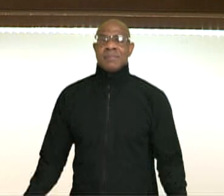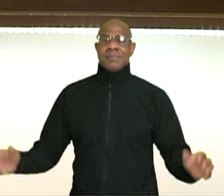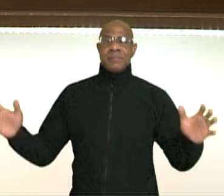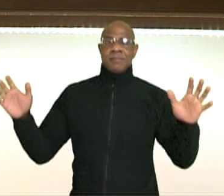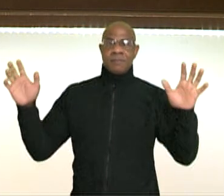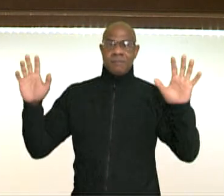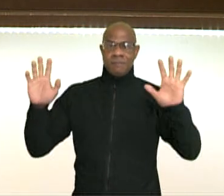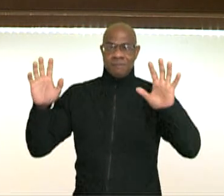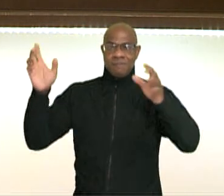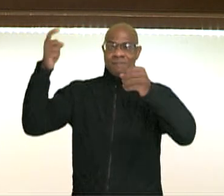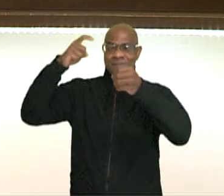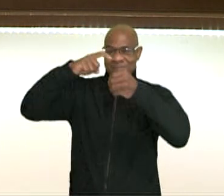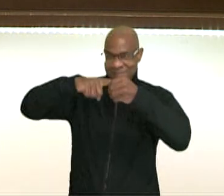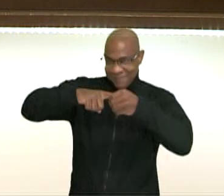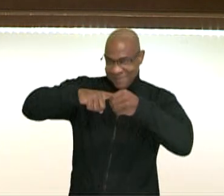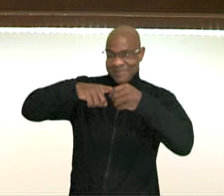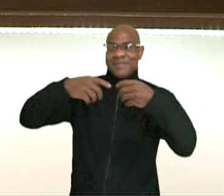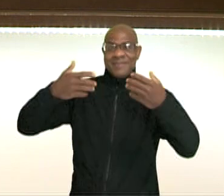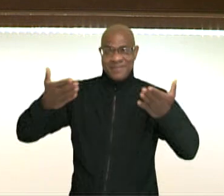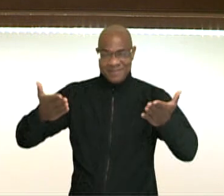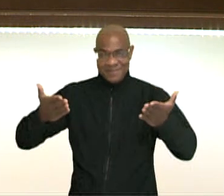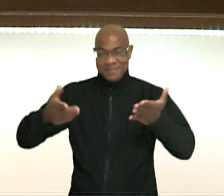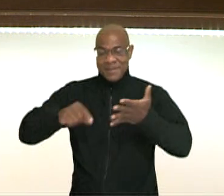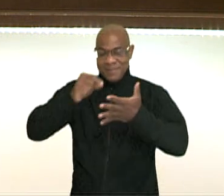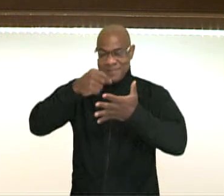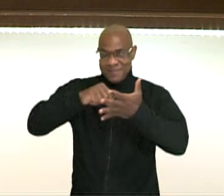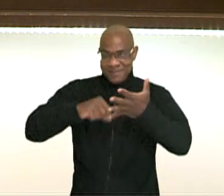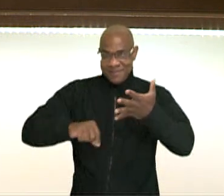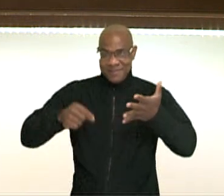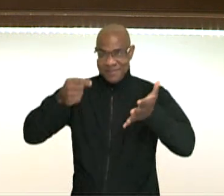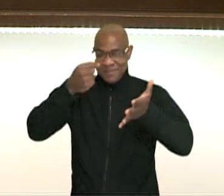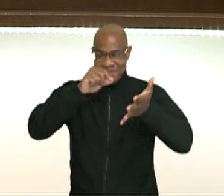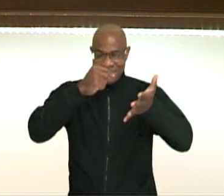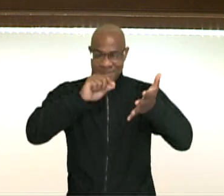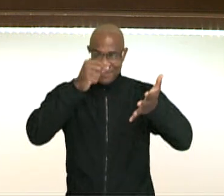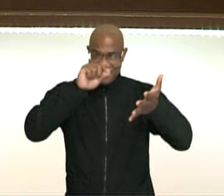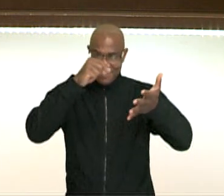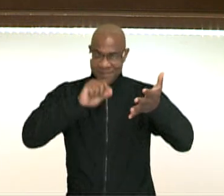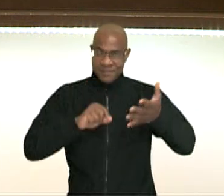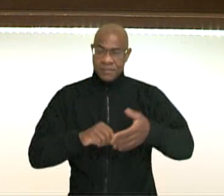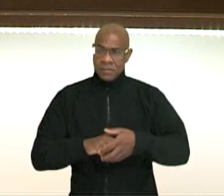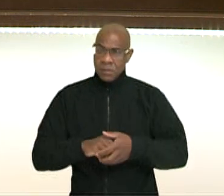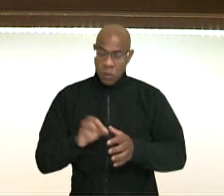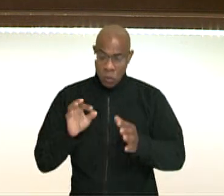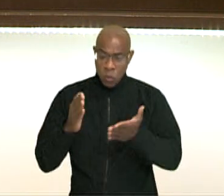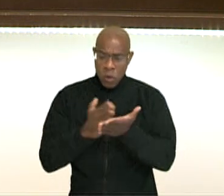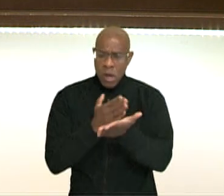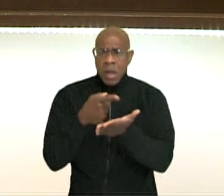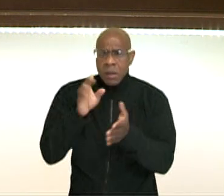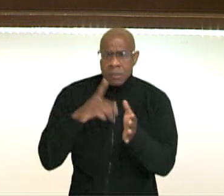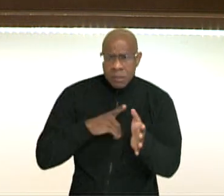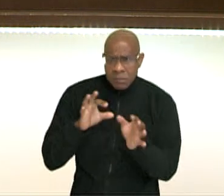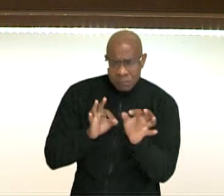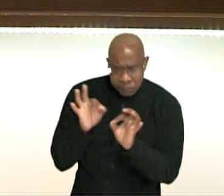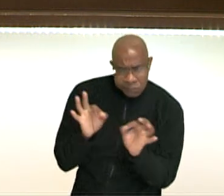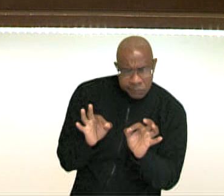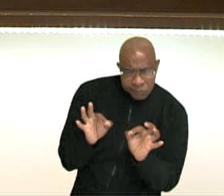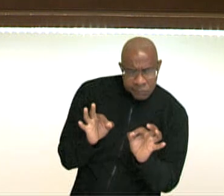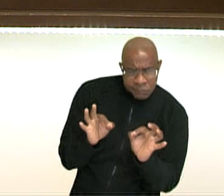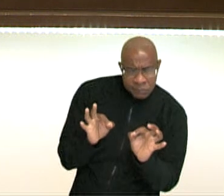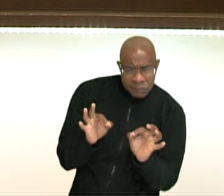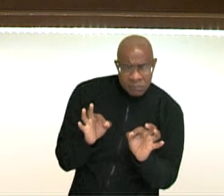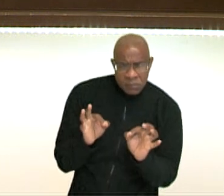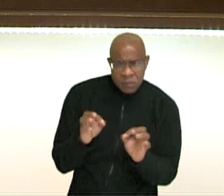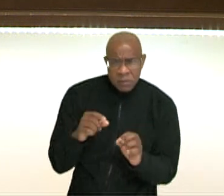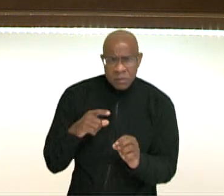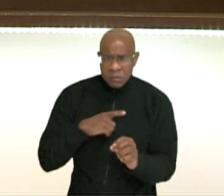Olá, voltei, gabaritar contigo a atividade. Será que esse caderno está organizado? Será que você